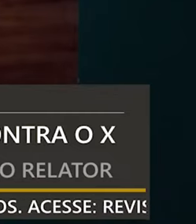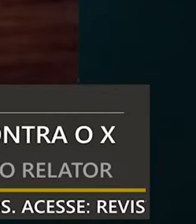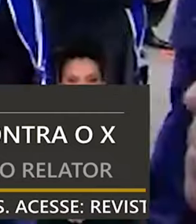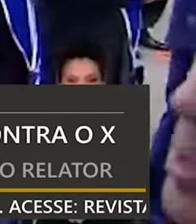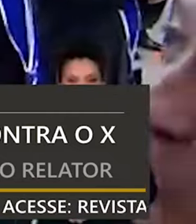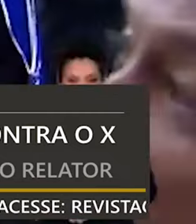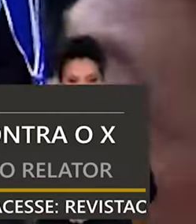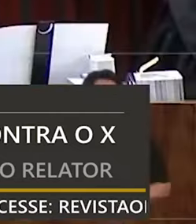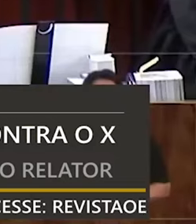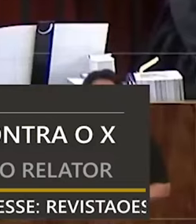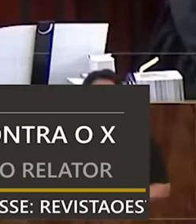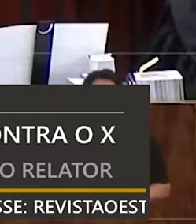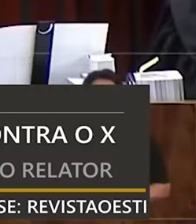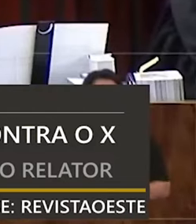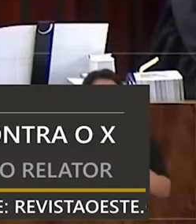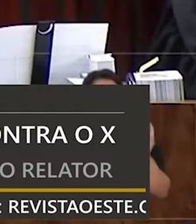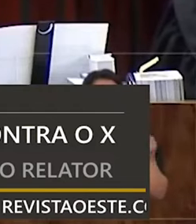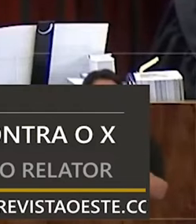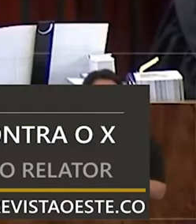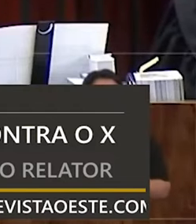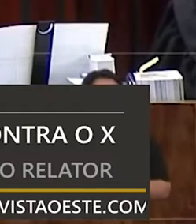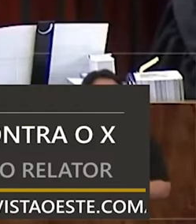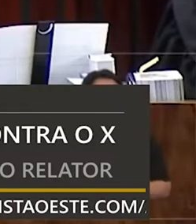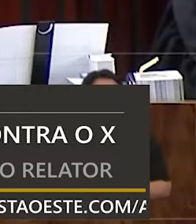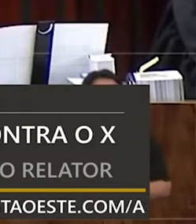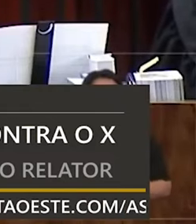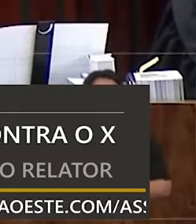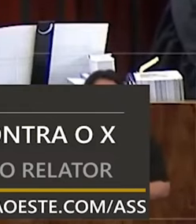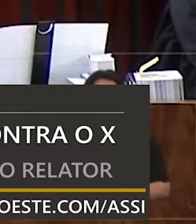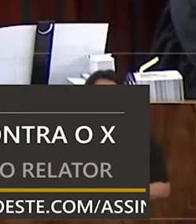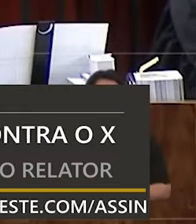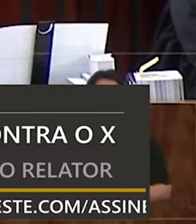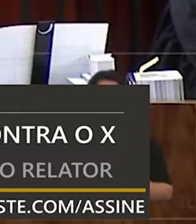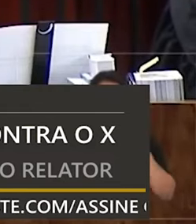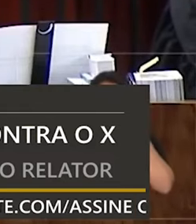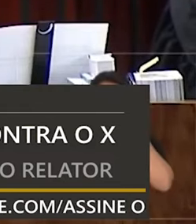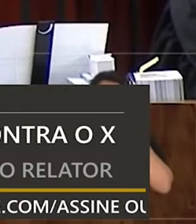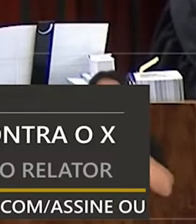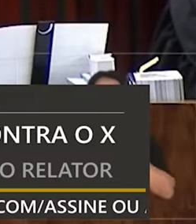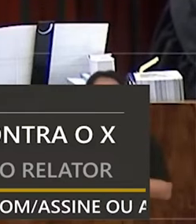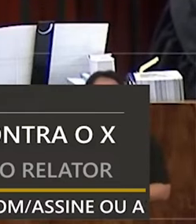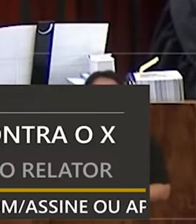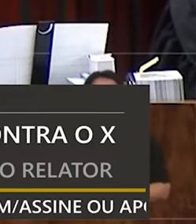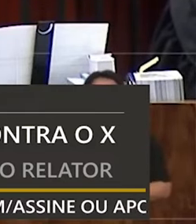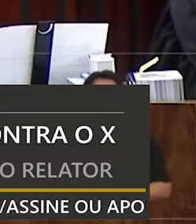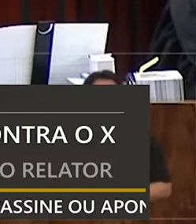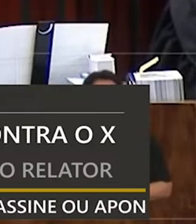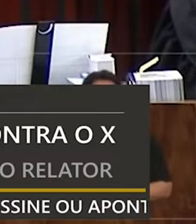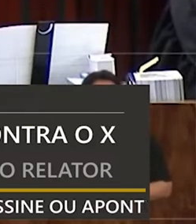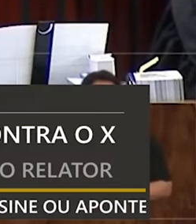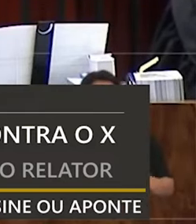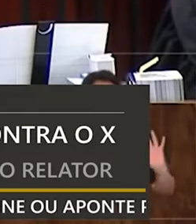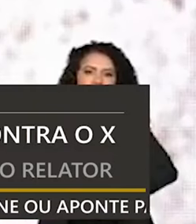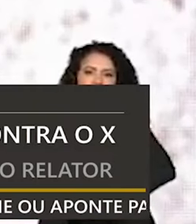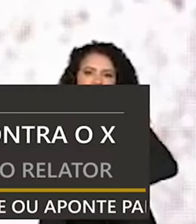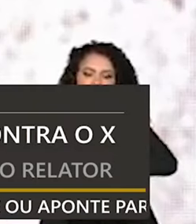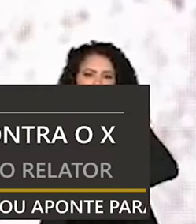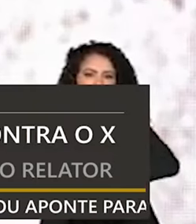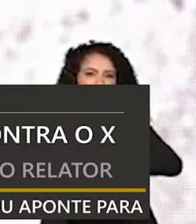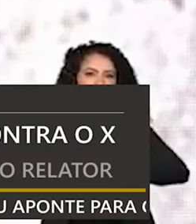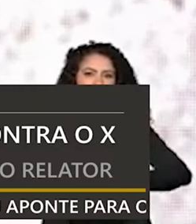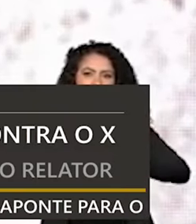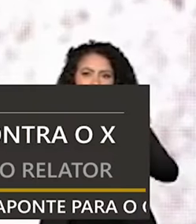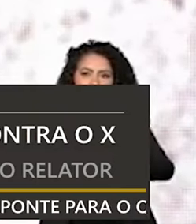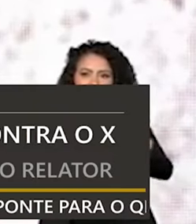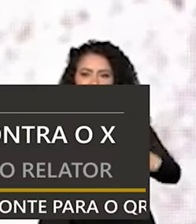nosso simpatizante aqui do governo corrupto que foi colocado para fora do Brasil pela corrupção pela falta de vergonha na